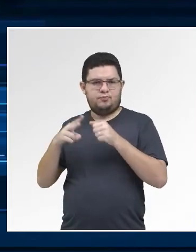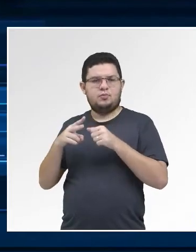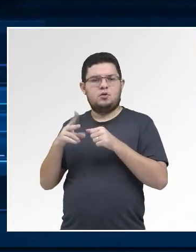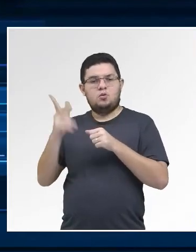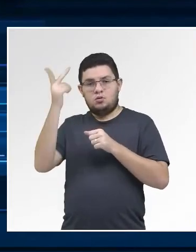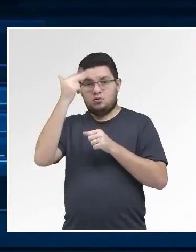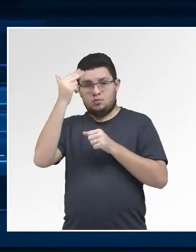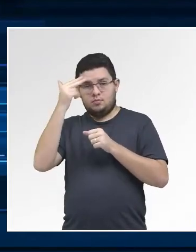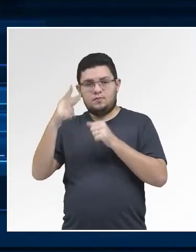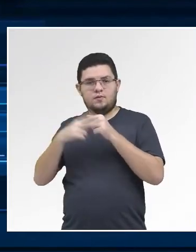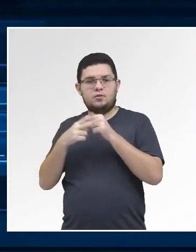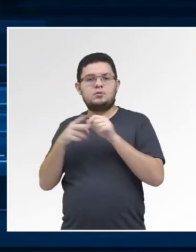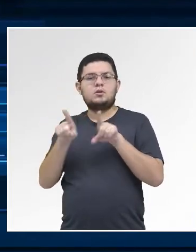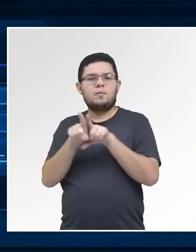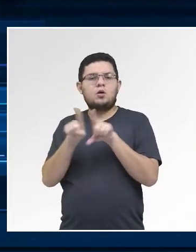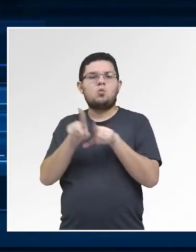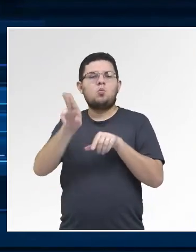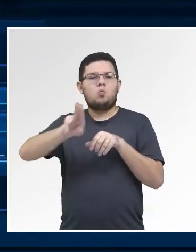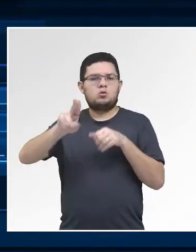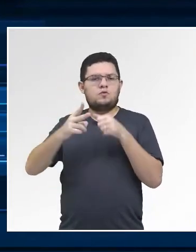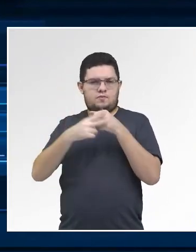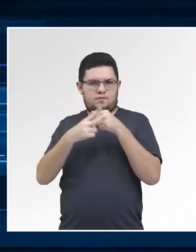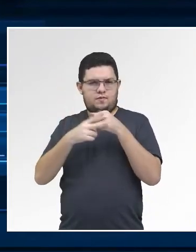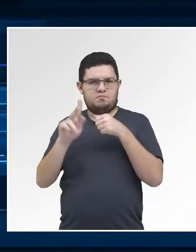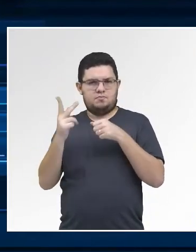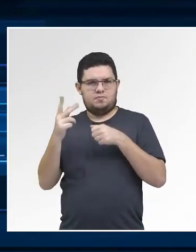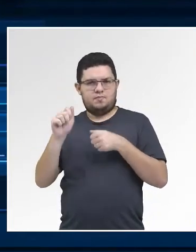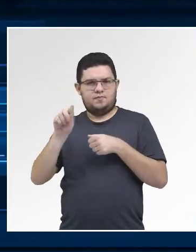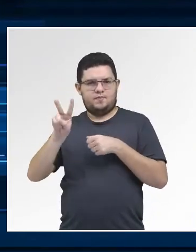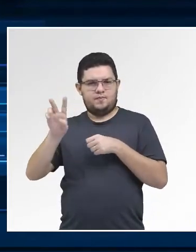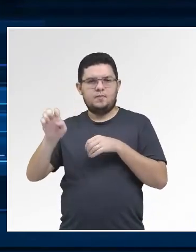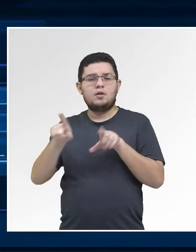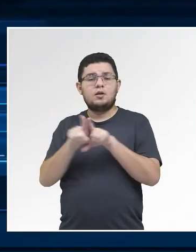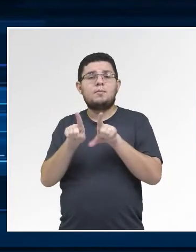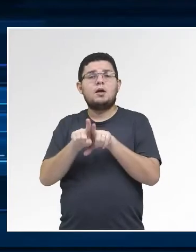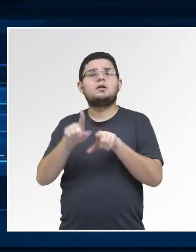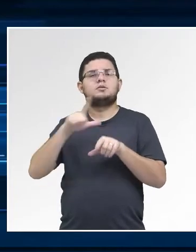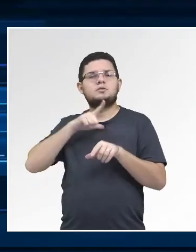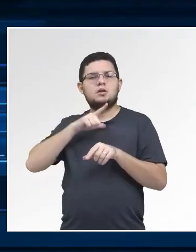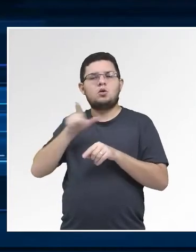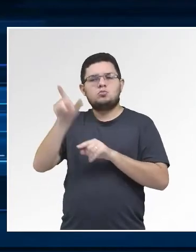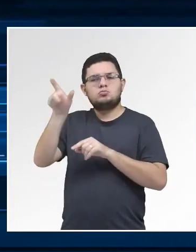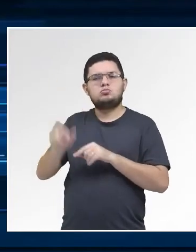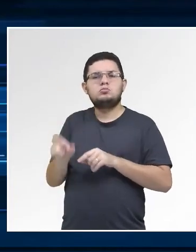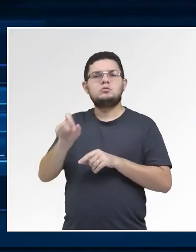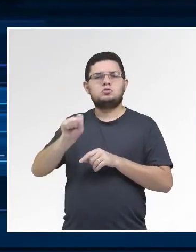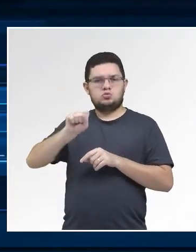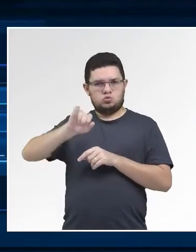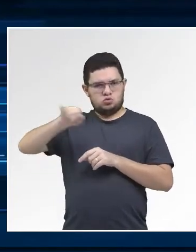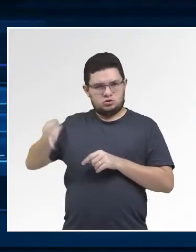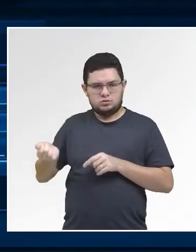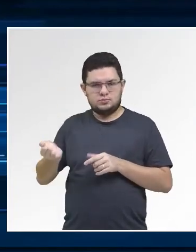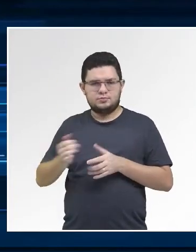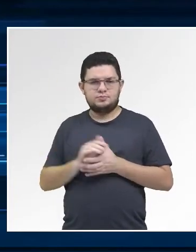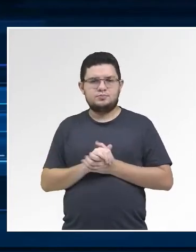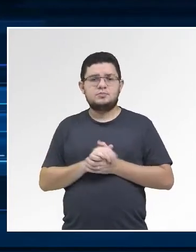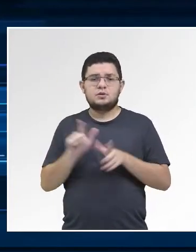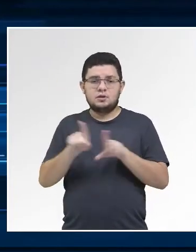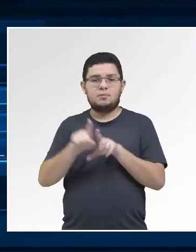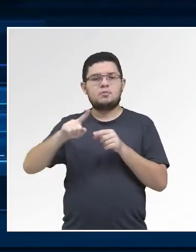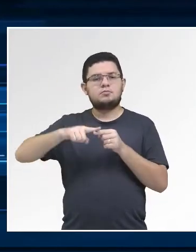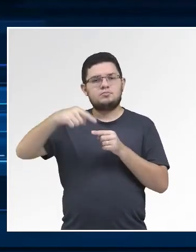o have, né, e começando a frase você vai ter o sujeito, ok? Depois aqui eu complemento. Essa estrutura que vocês estão vendo aqui do meu